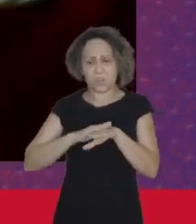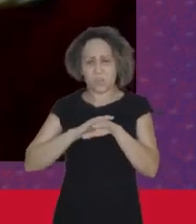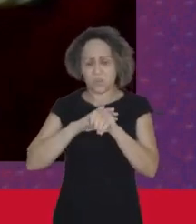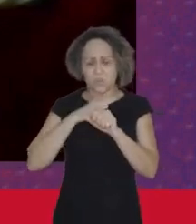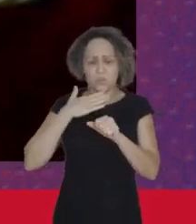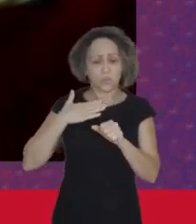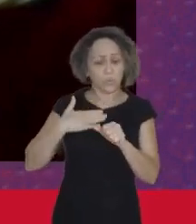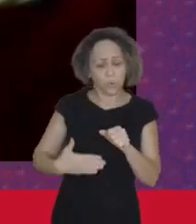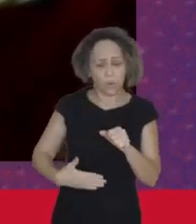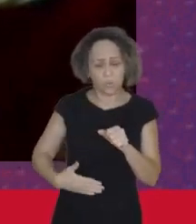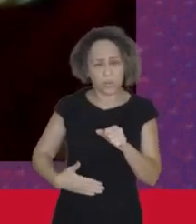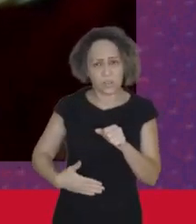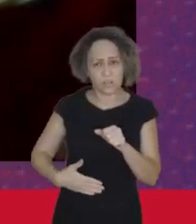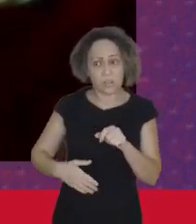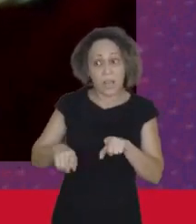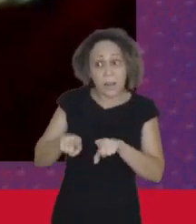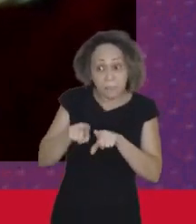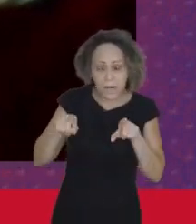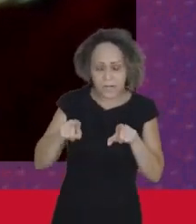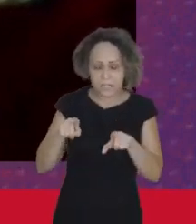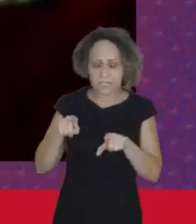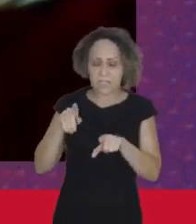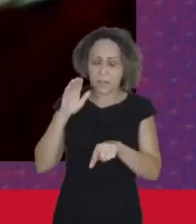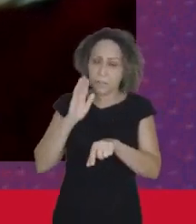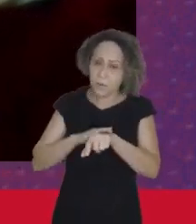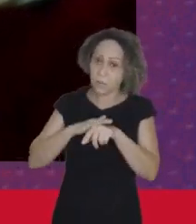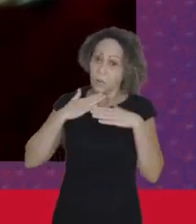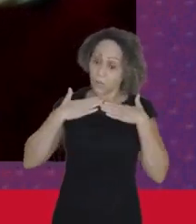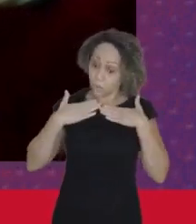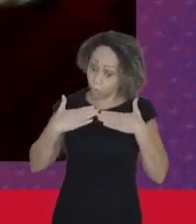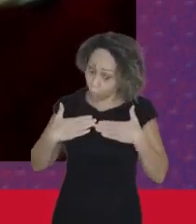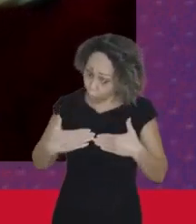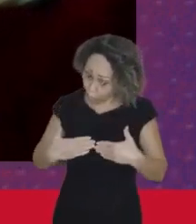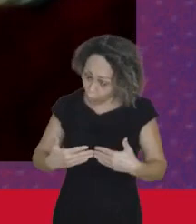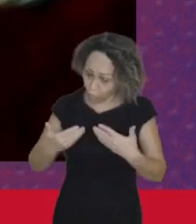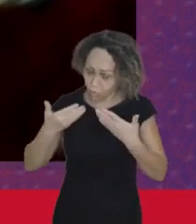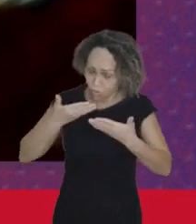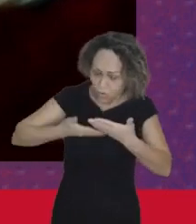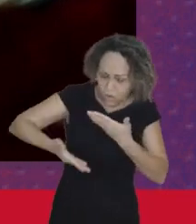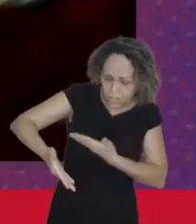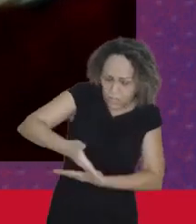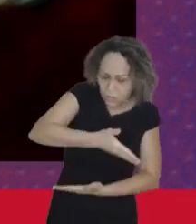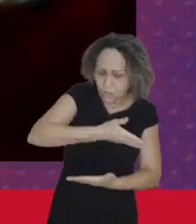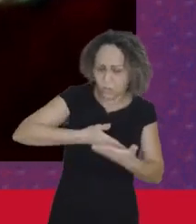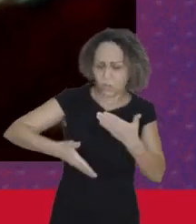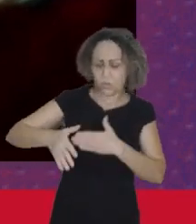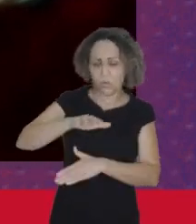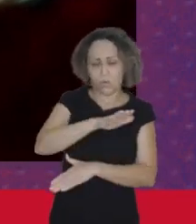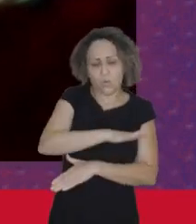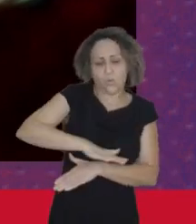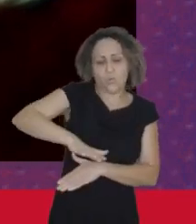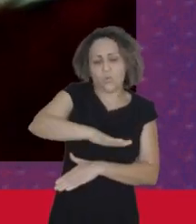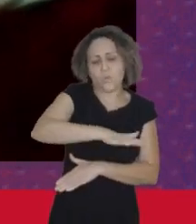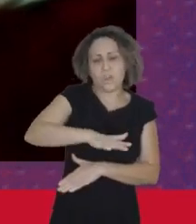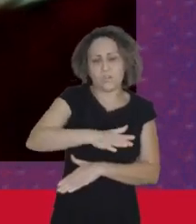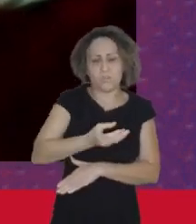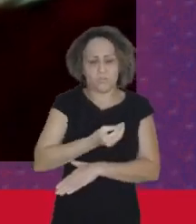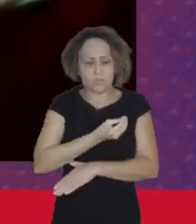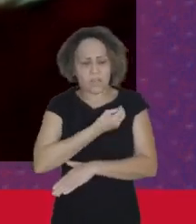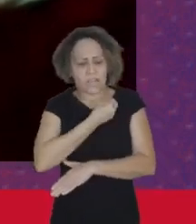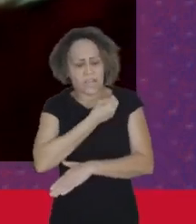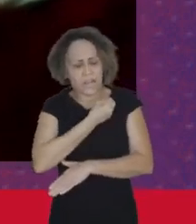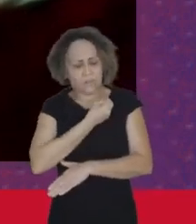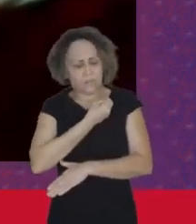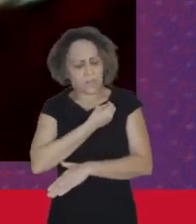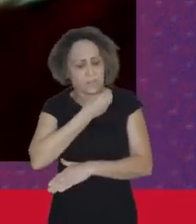por isso ela é chamada de ecológica, né? Ou seja, da relação do homem com o meio. Né?